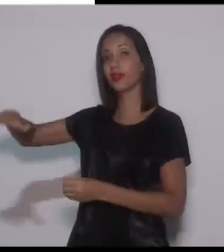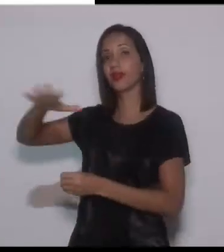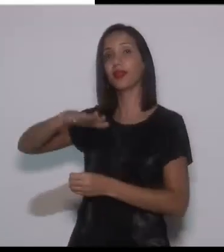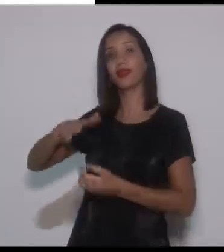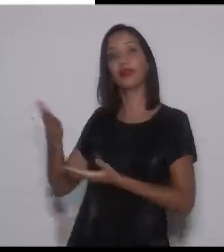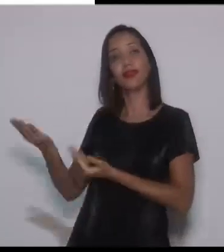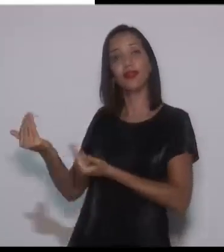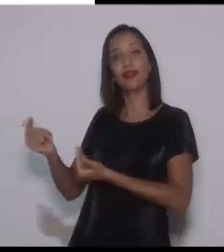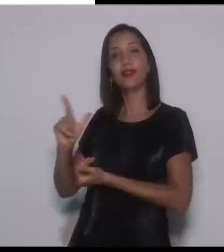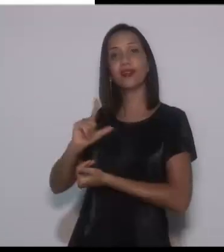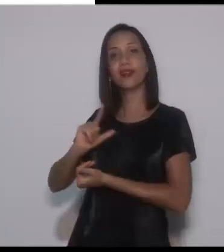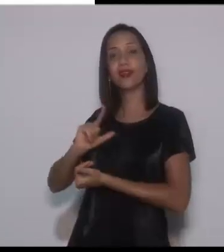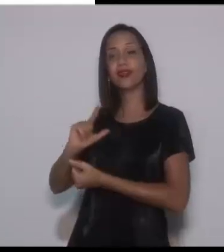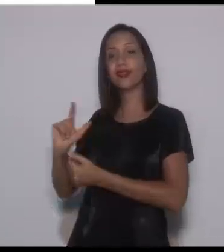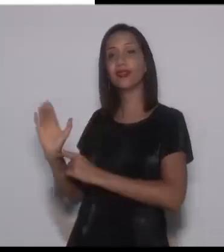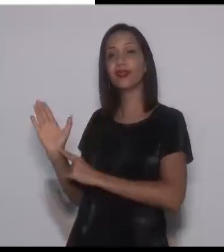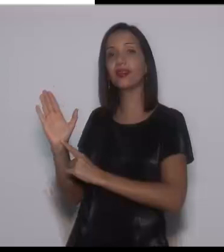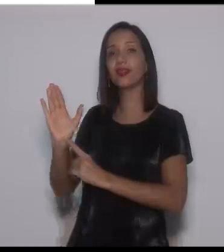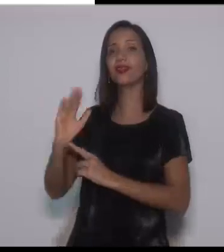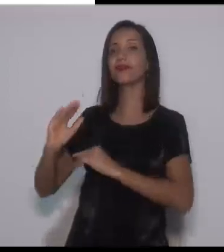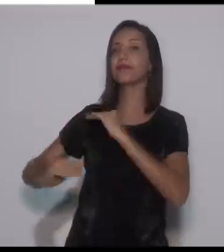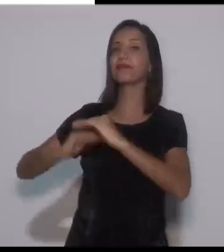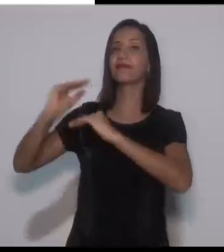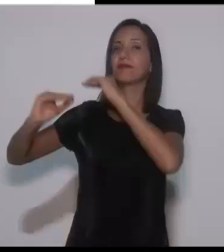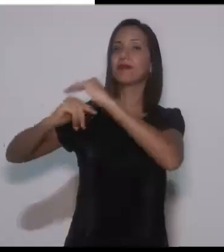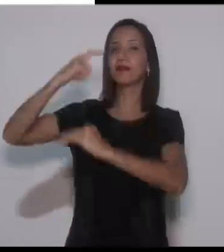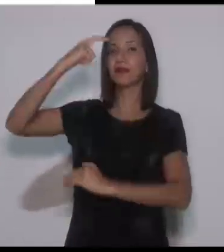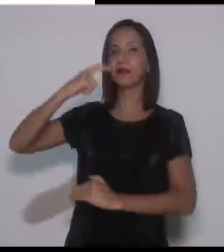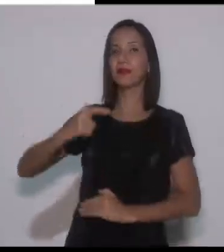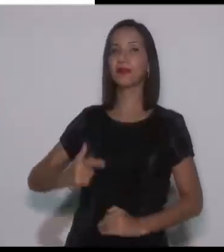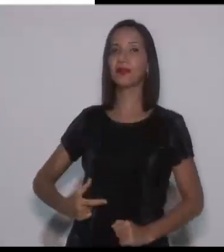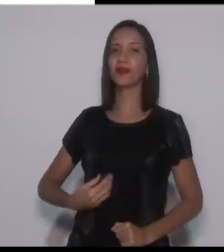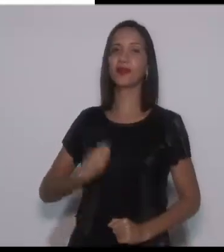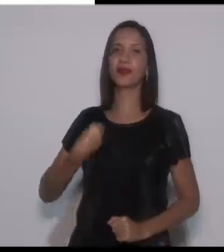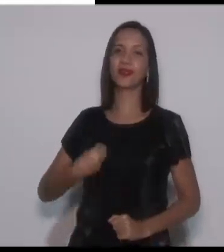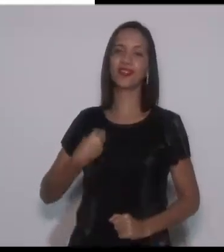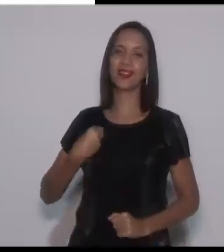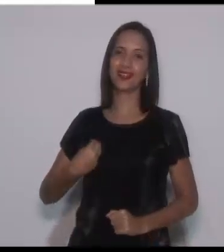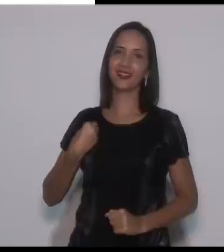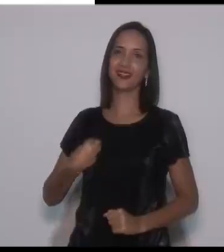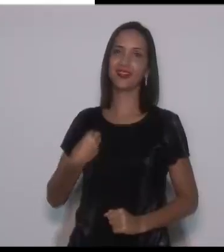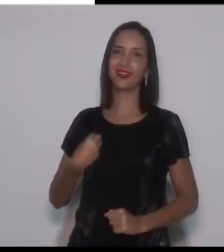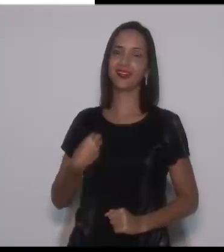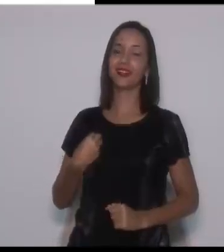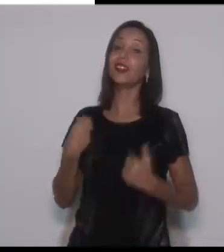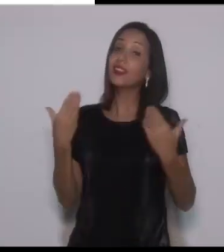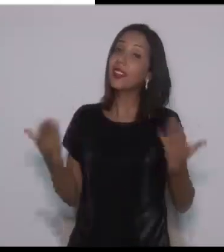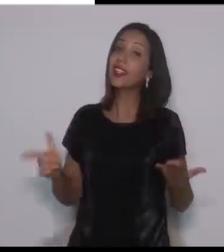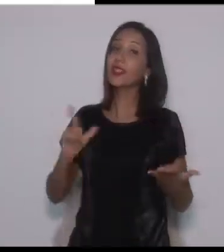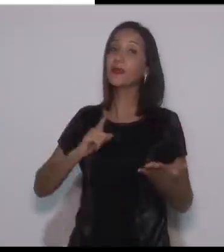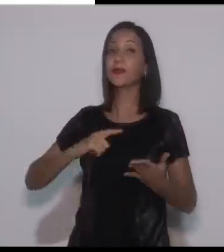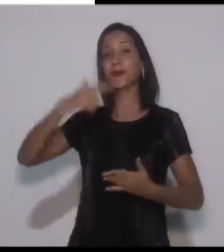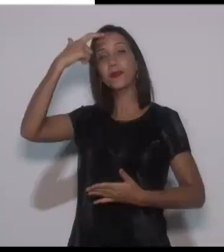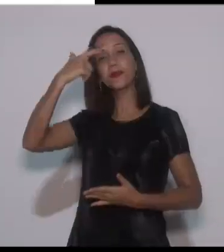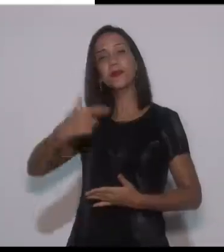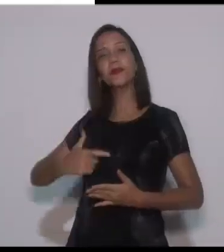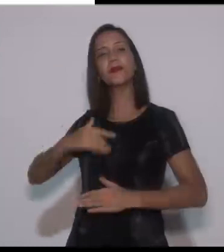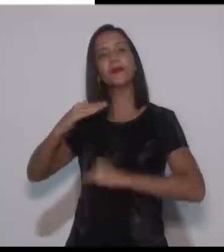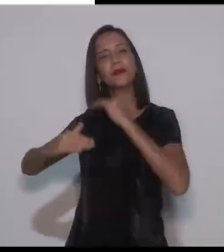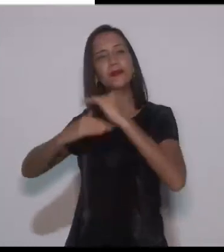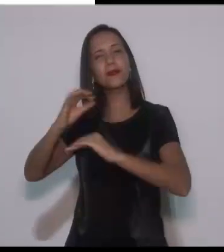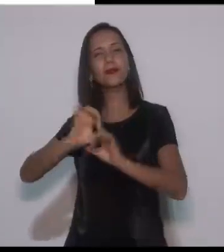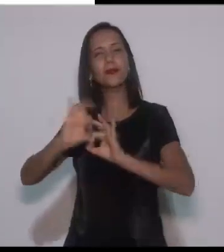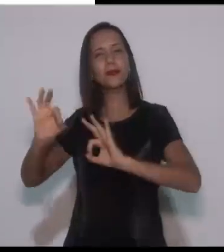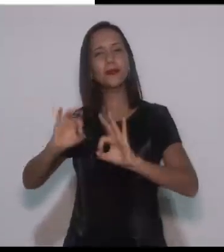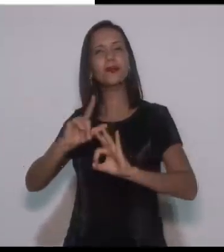eles levam o jovem a desenvolver um projeto de vida, né? Esse é o lance, né, cara? Porque sim, se o cara tem um projeto de vida, se ele